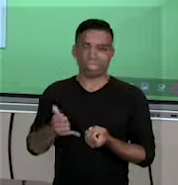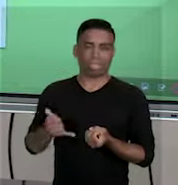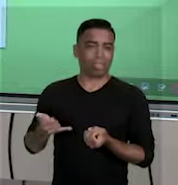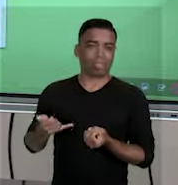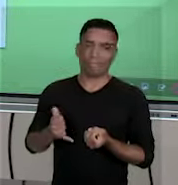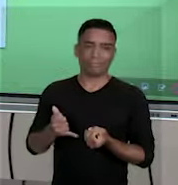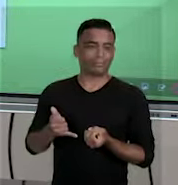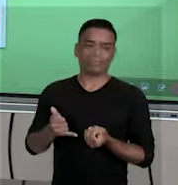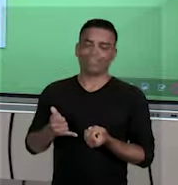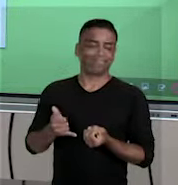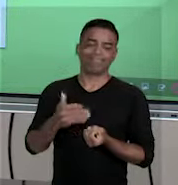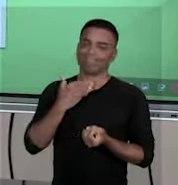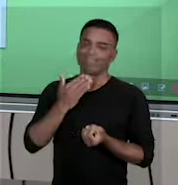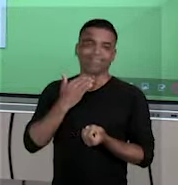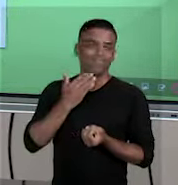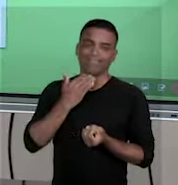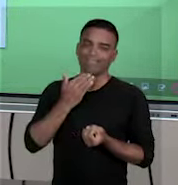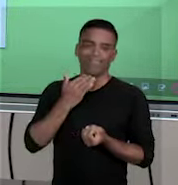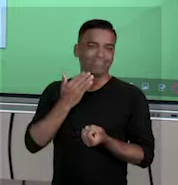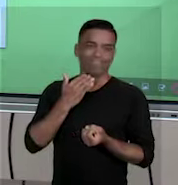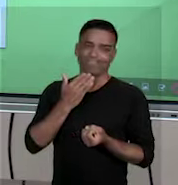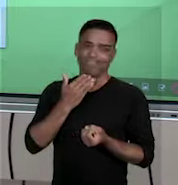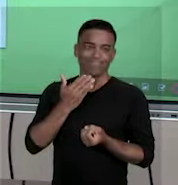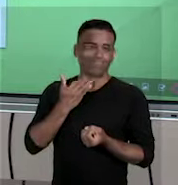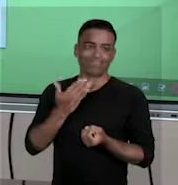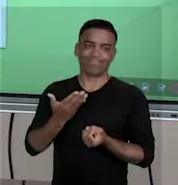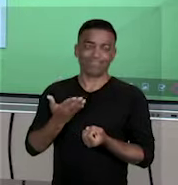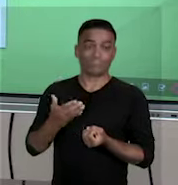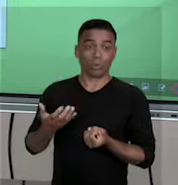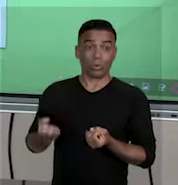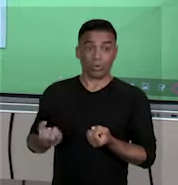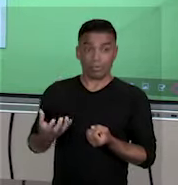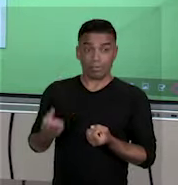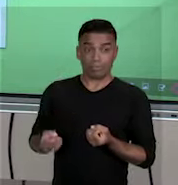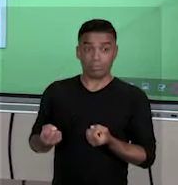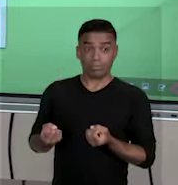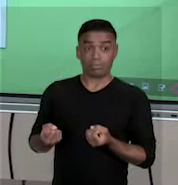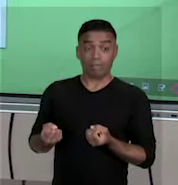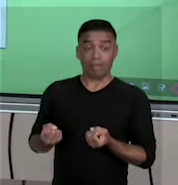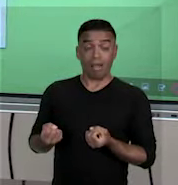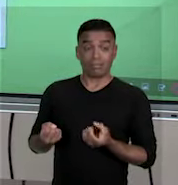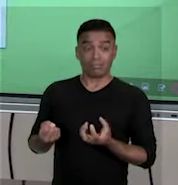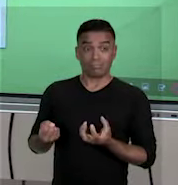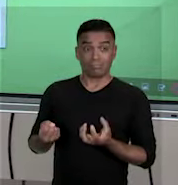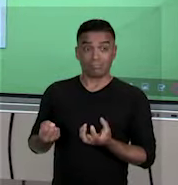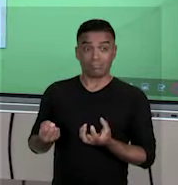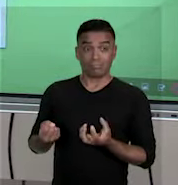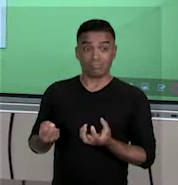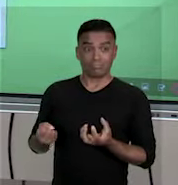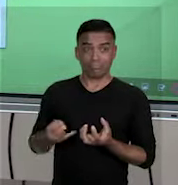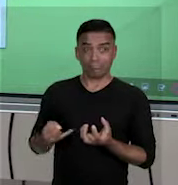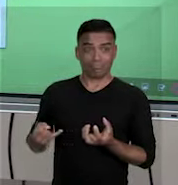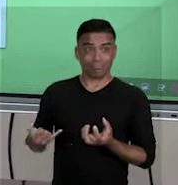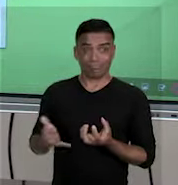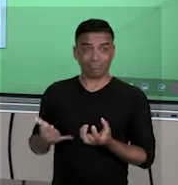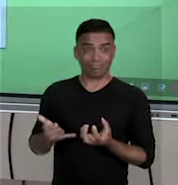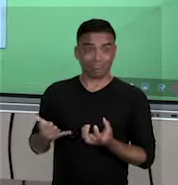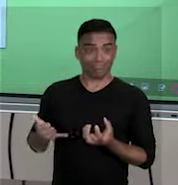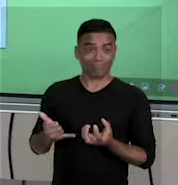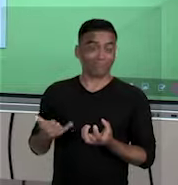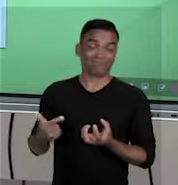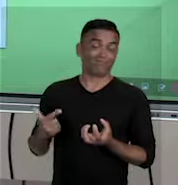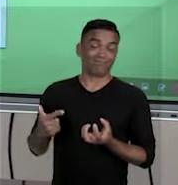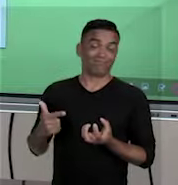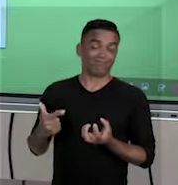segunda lâmpada para que ela acenda. Então, eu interrompo esse fluxo de corrente